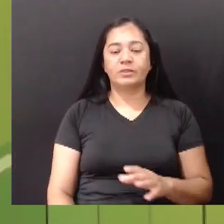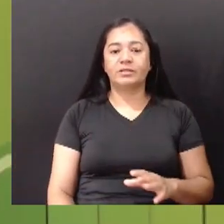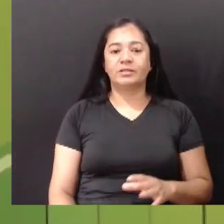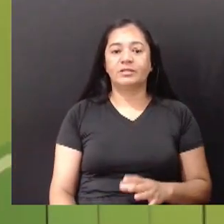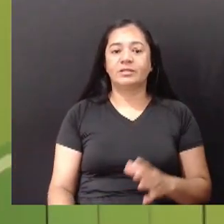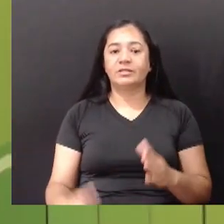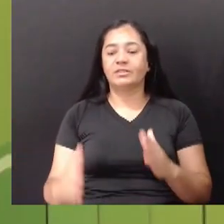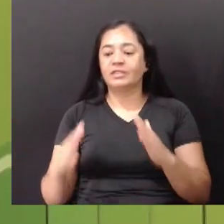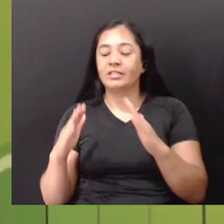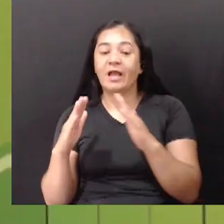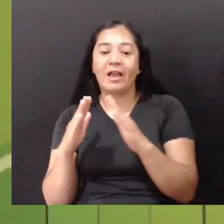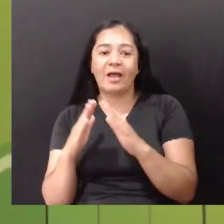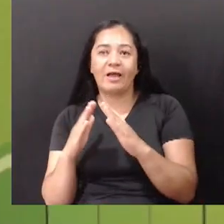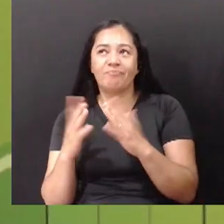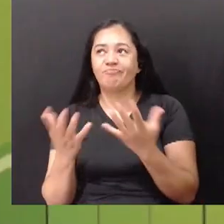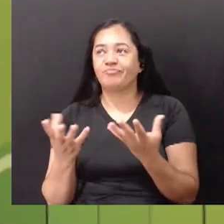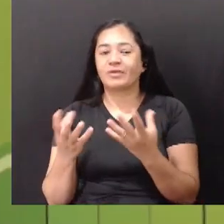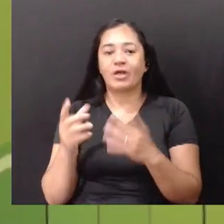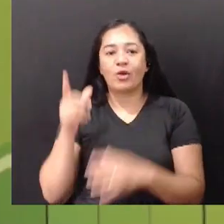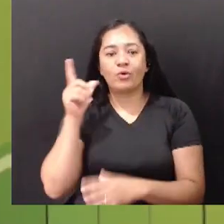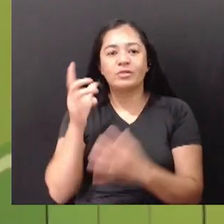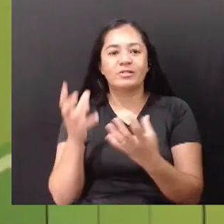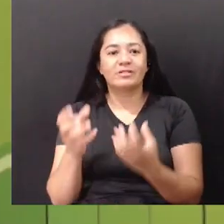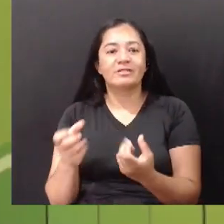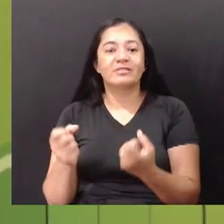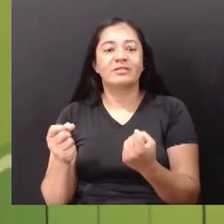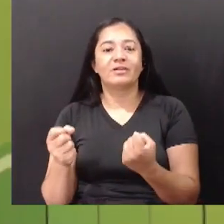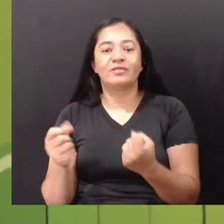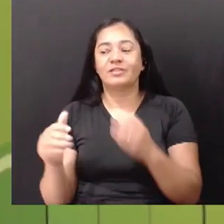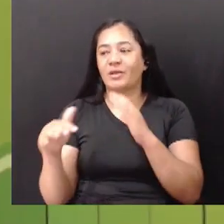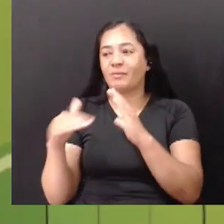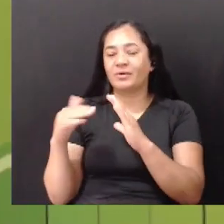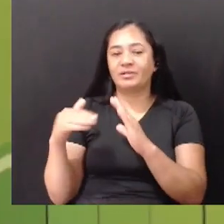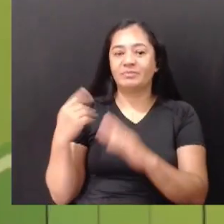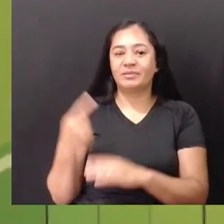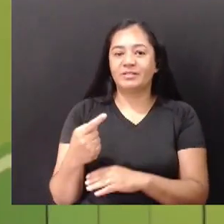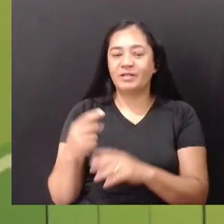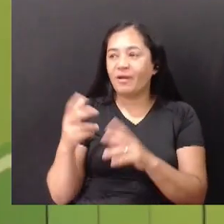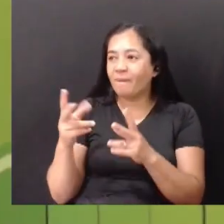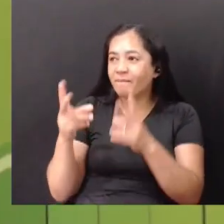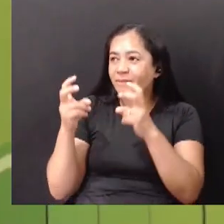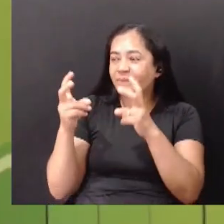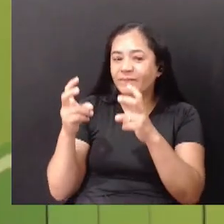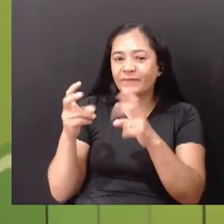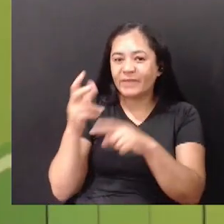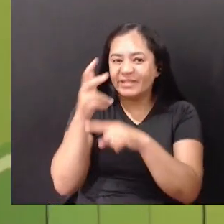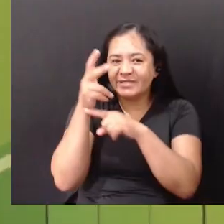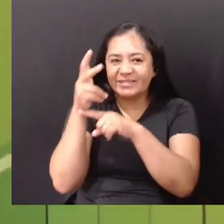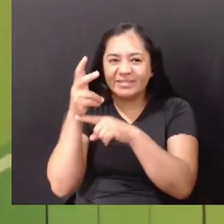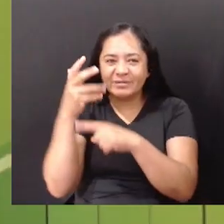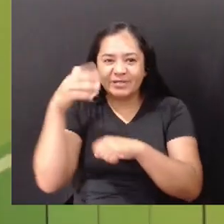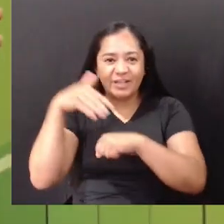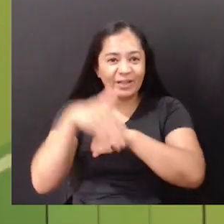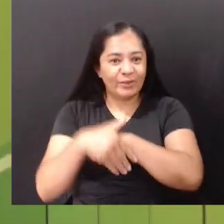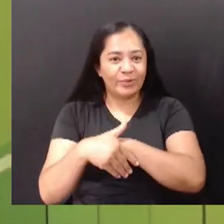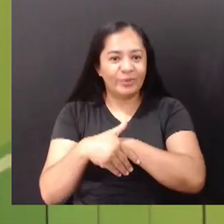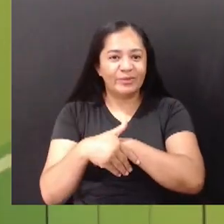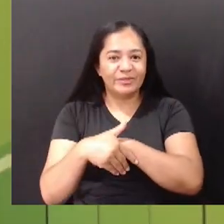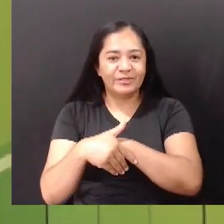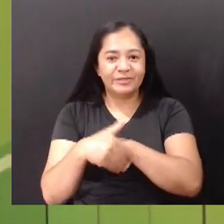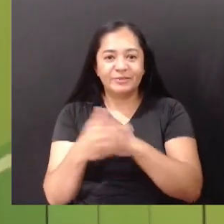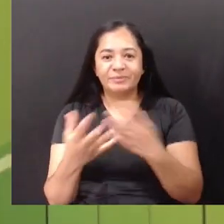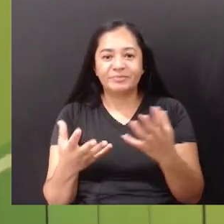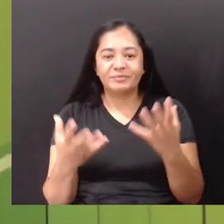possa não apenas abrigar, como a gente tem aí, geralmente vocês mandam para a gente algum flagrante daquelas câmeras